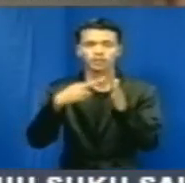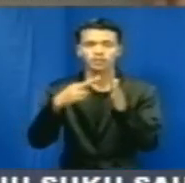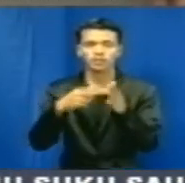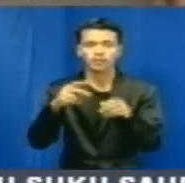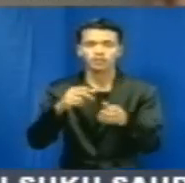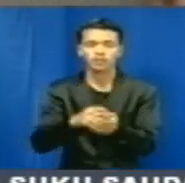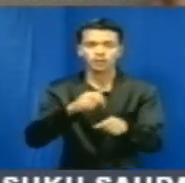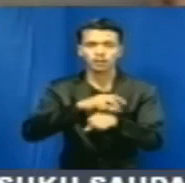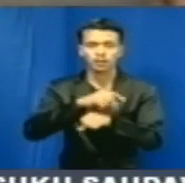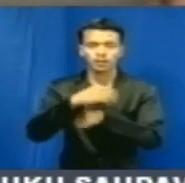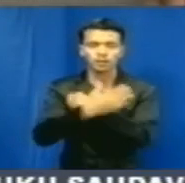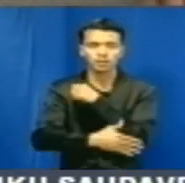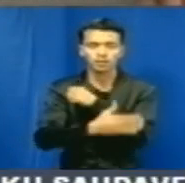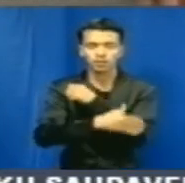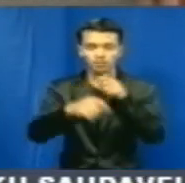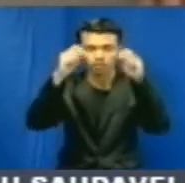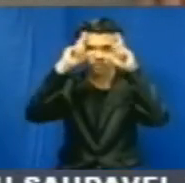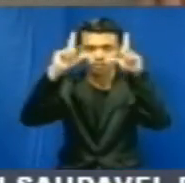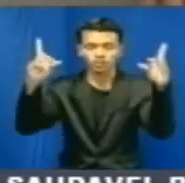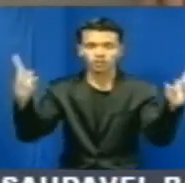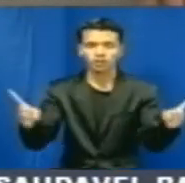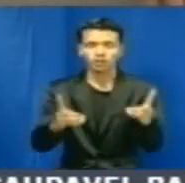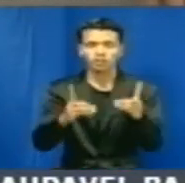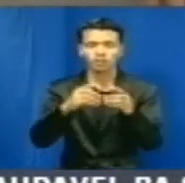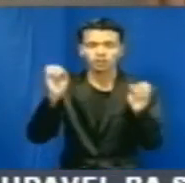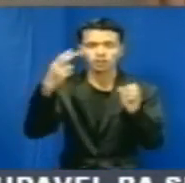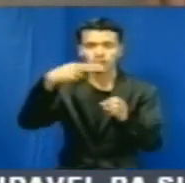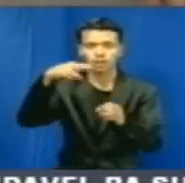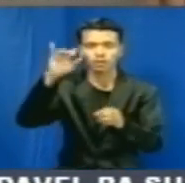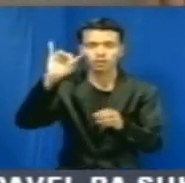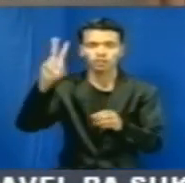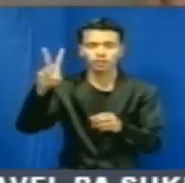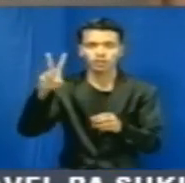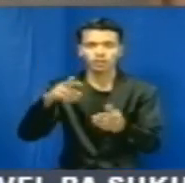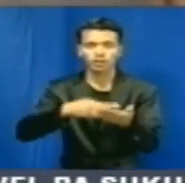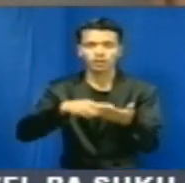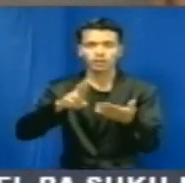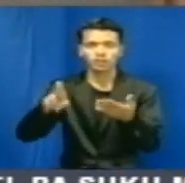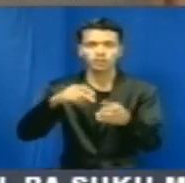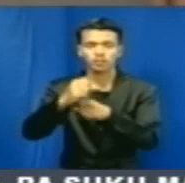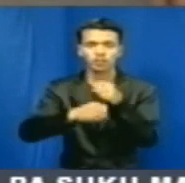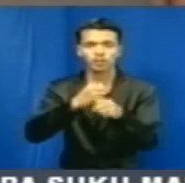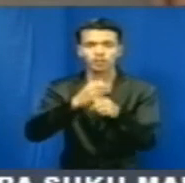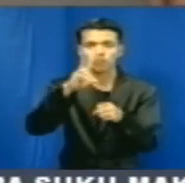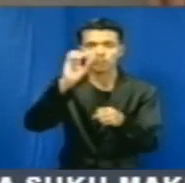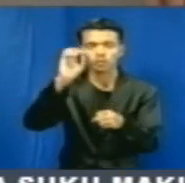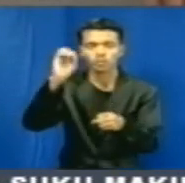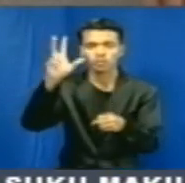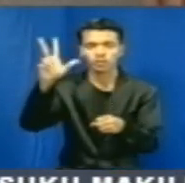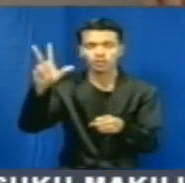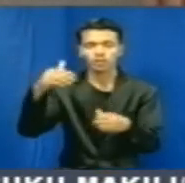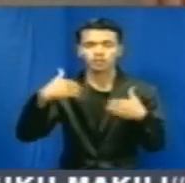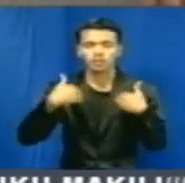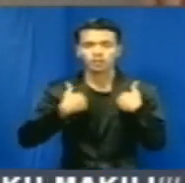na santi morleste agora não kita acontece na e a morosa gabi sira nebima kita registrou na e a 2003 até agora e tem a